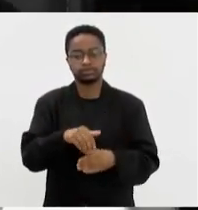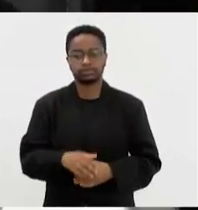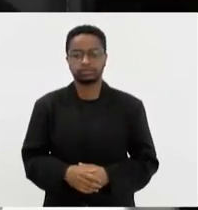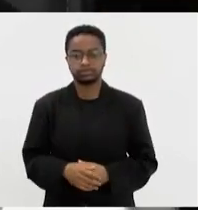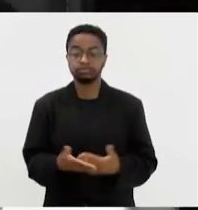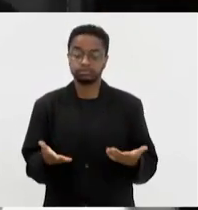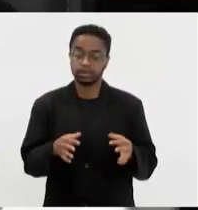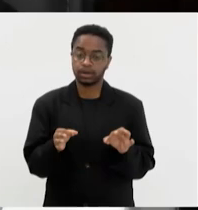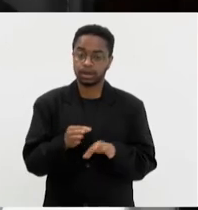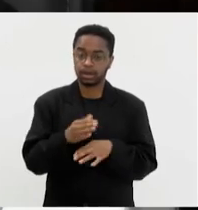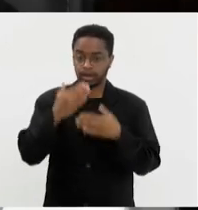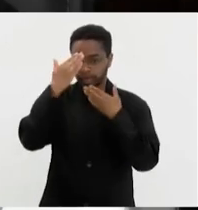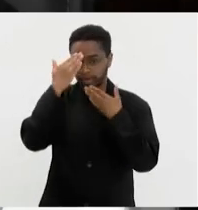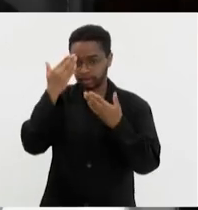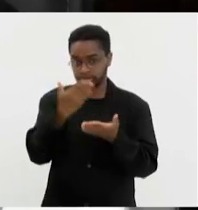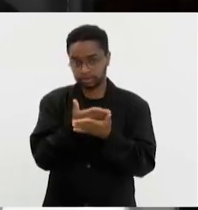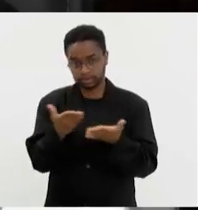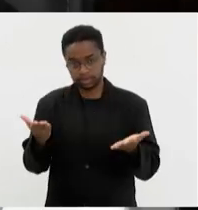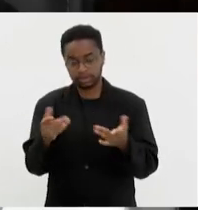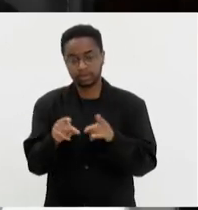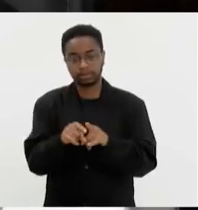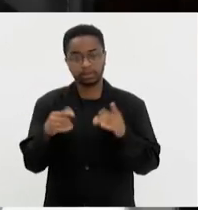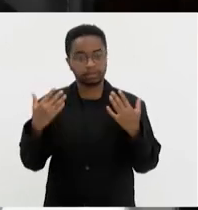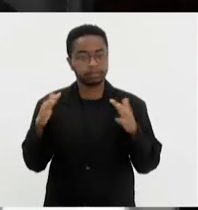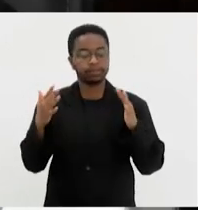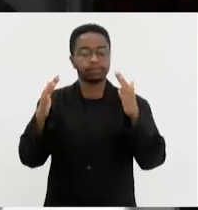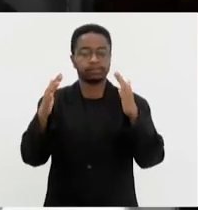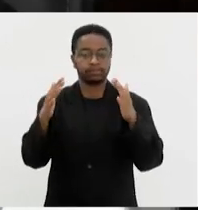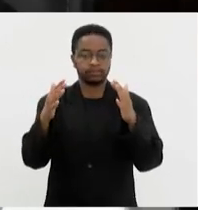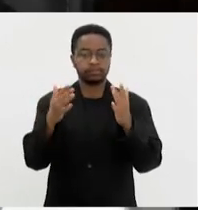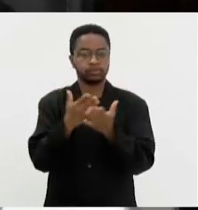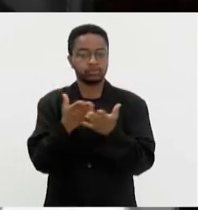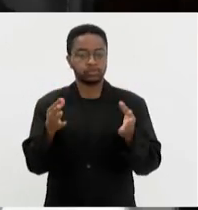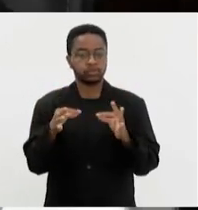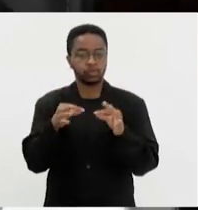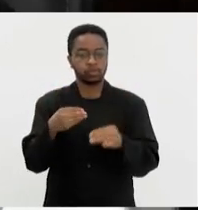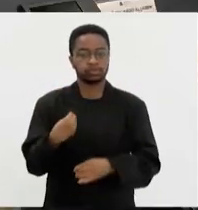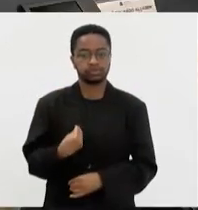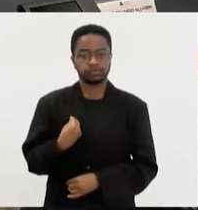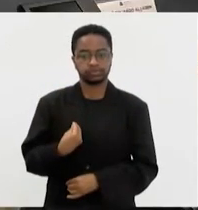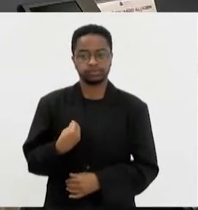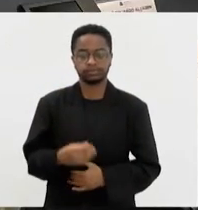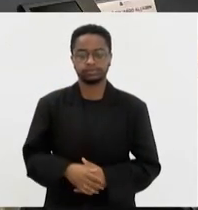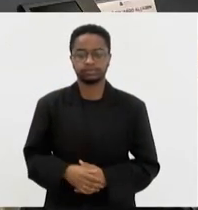isso gostar de agradecer e parabenizar a todos aqui